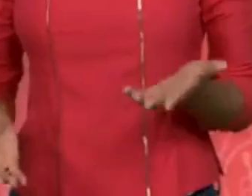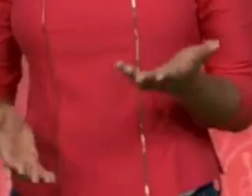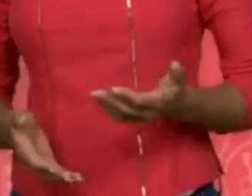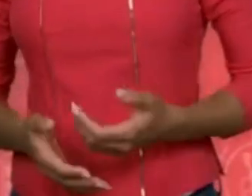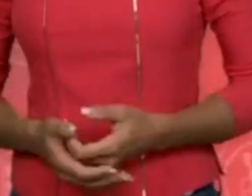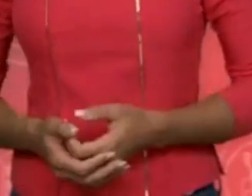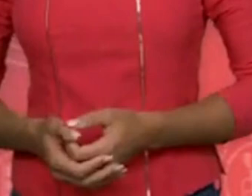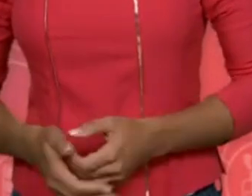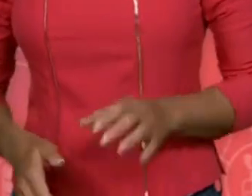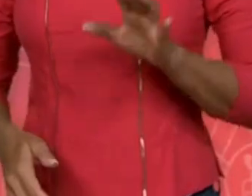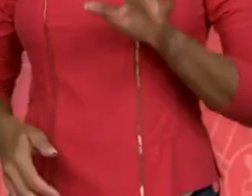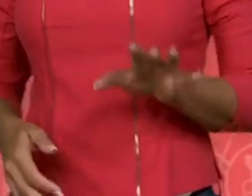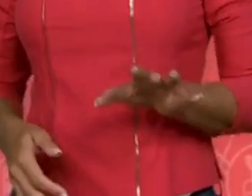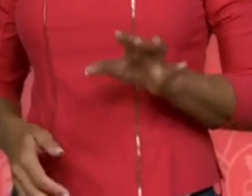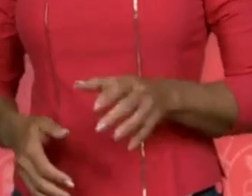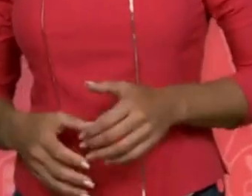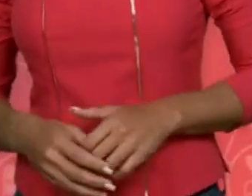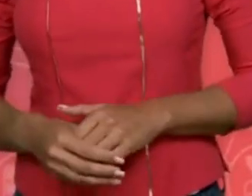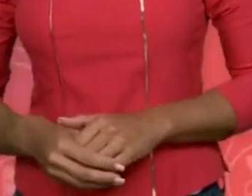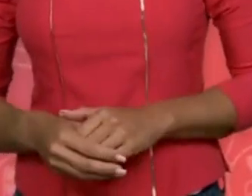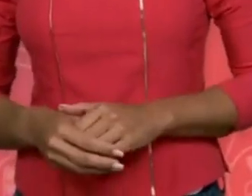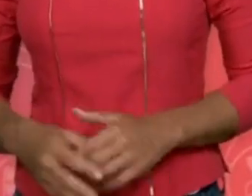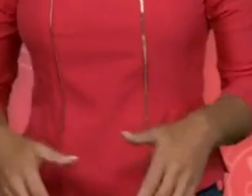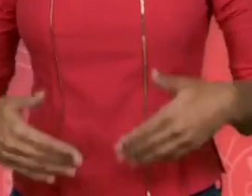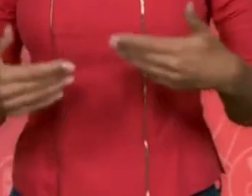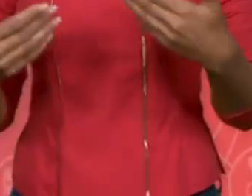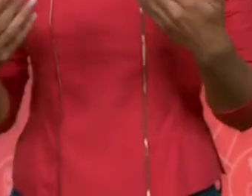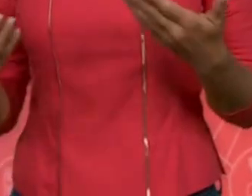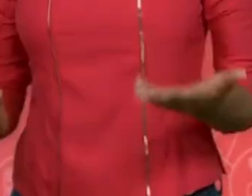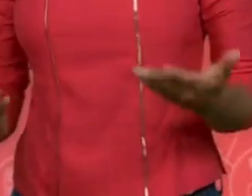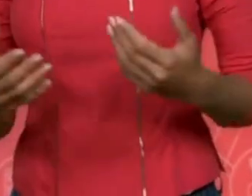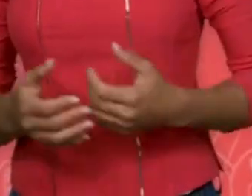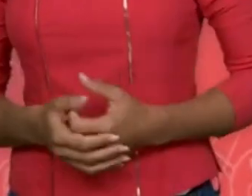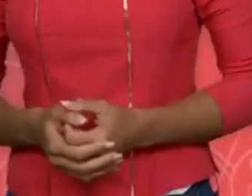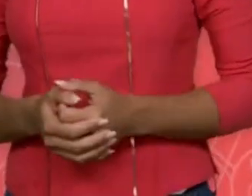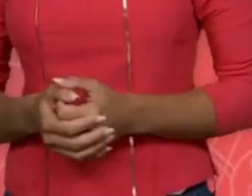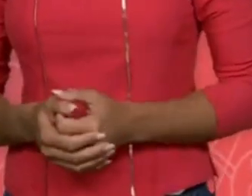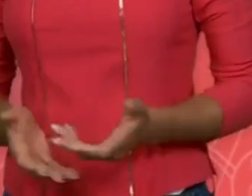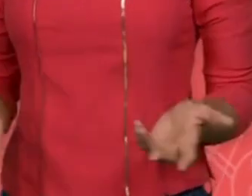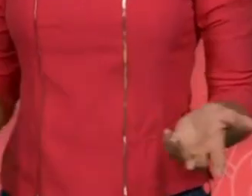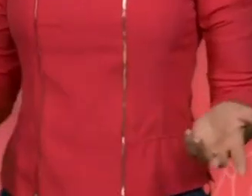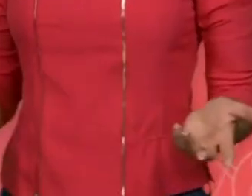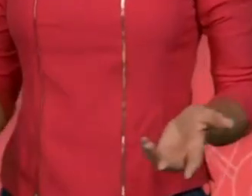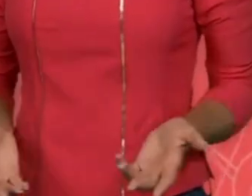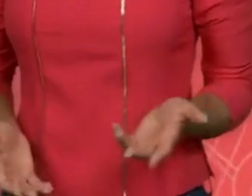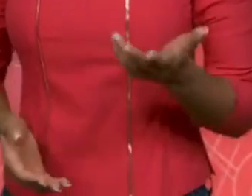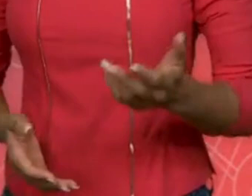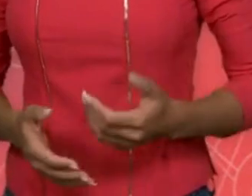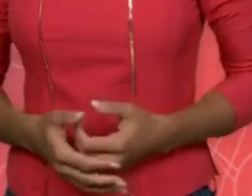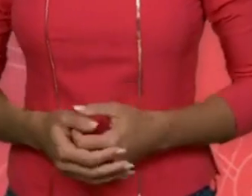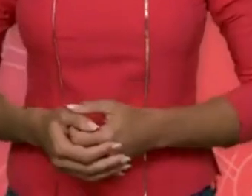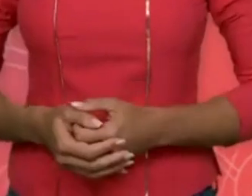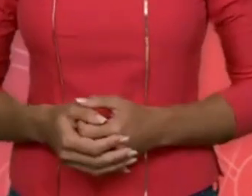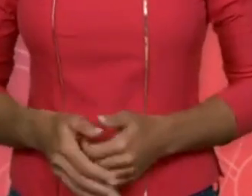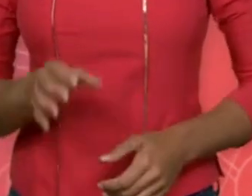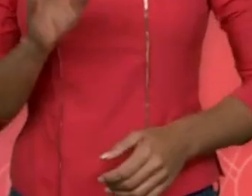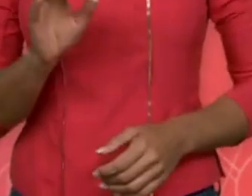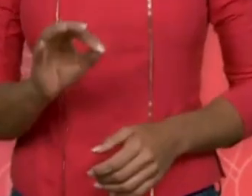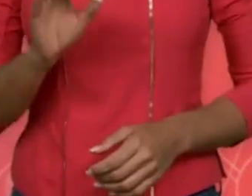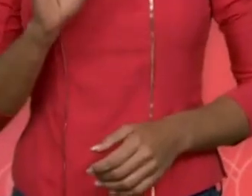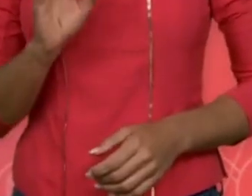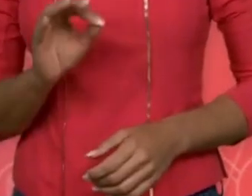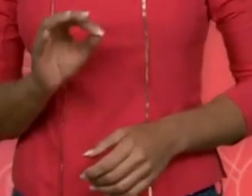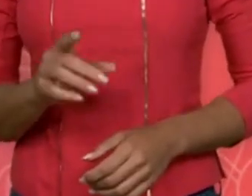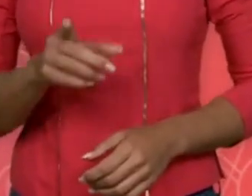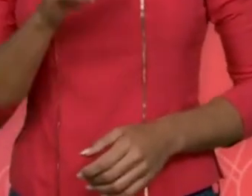Atualmente, todas as áreas têm a tecnologia a seu favor para avançar com mais segurança. No entanto, é importante se atentar a